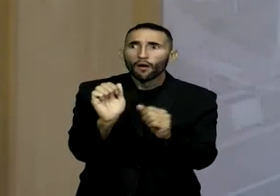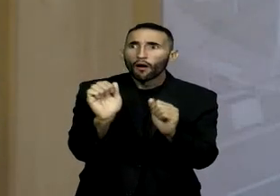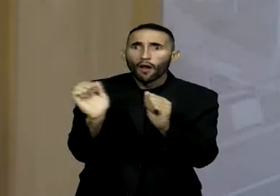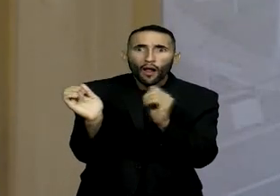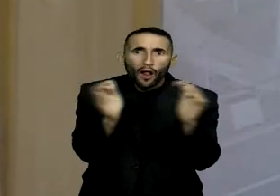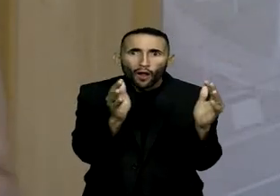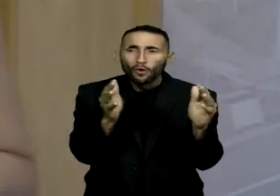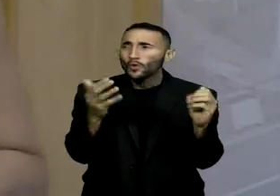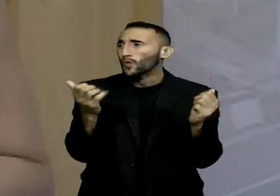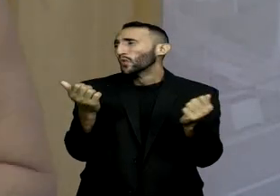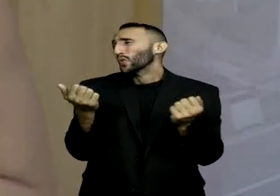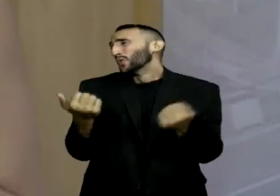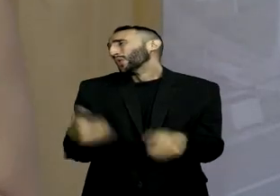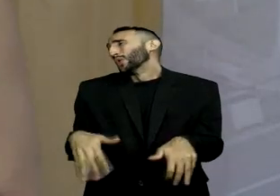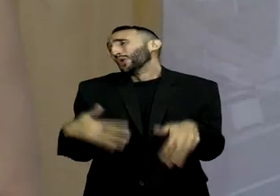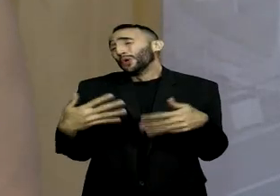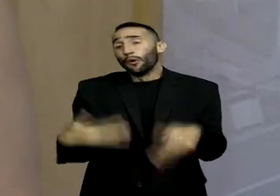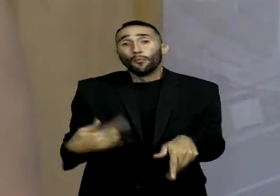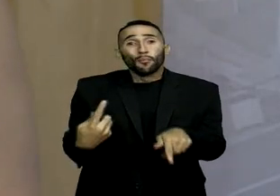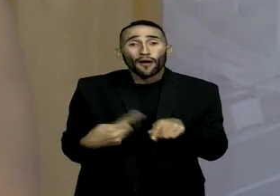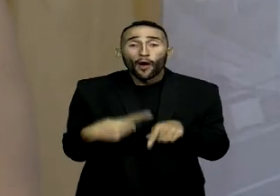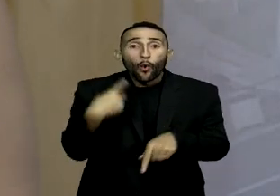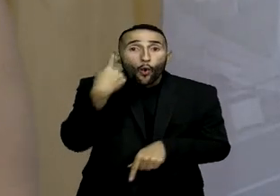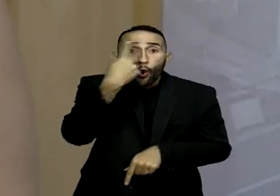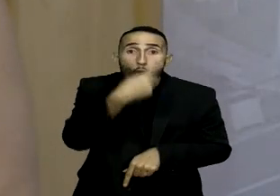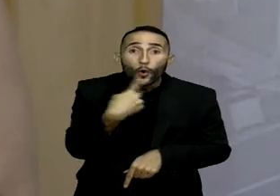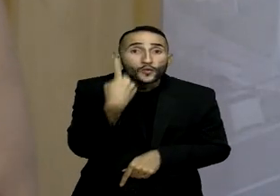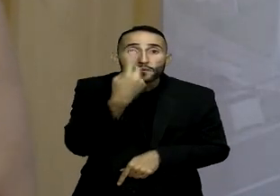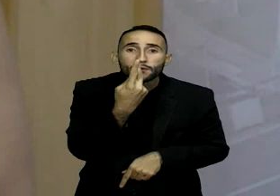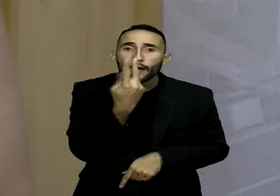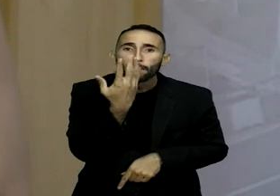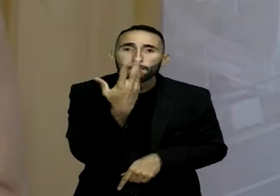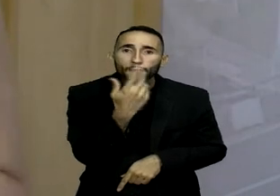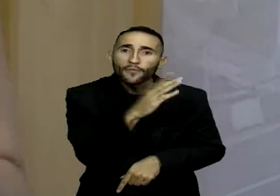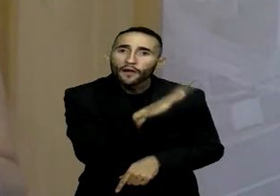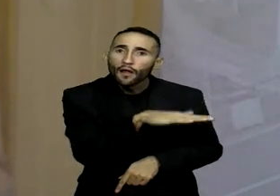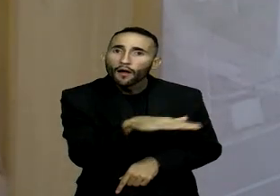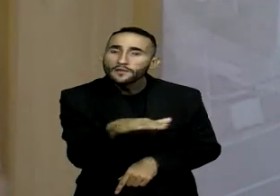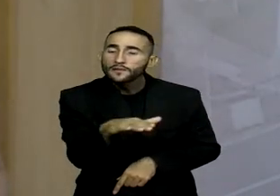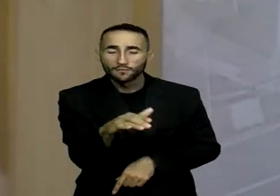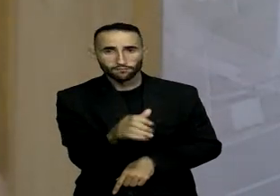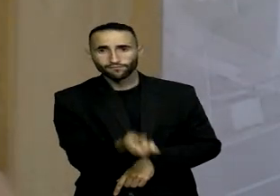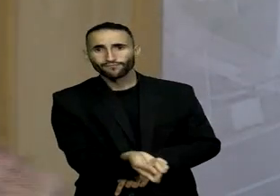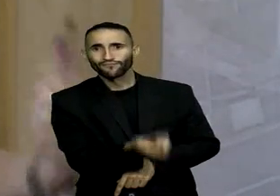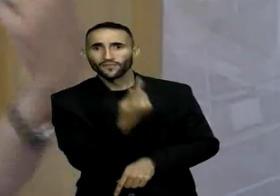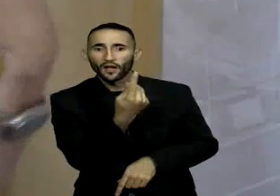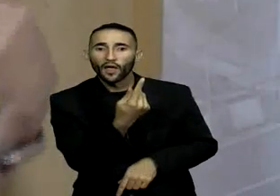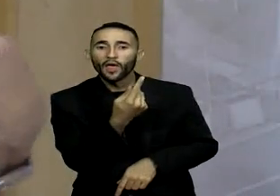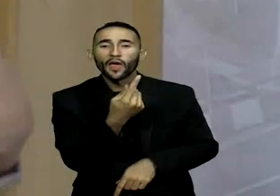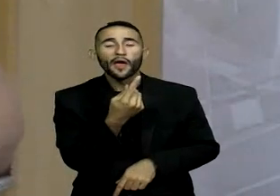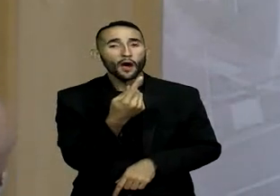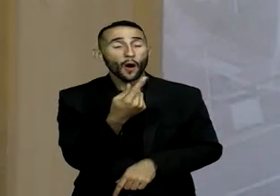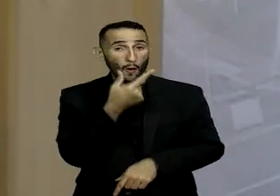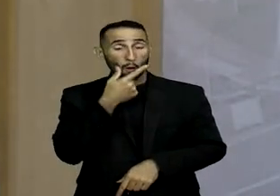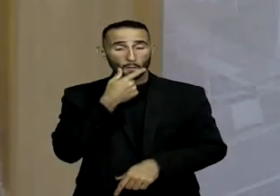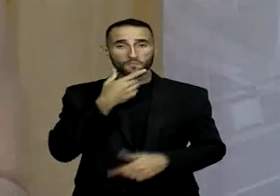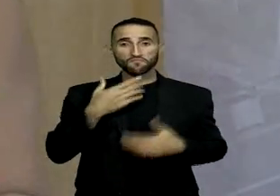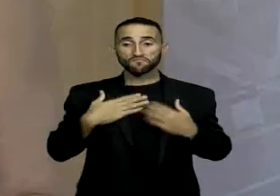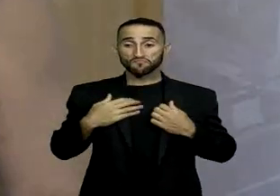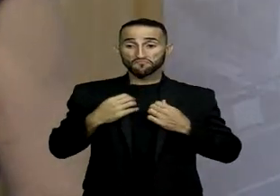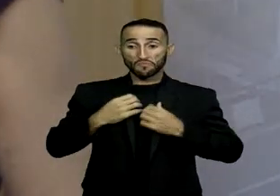gente. A cara da criança, ele ainda passando um perfume